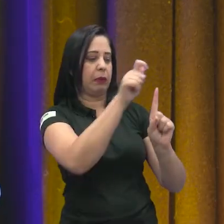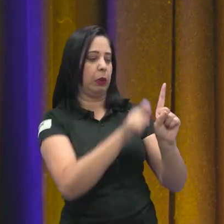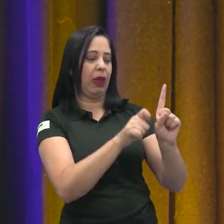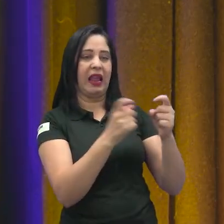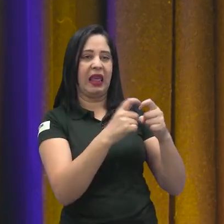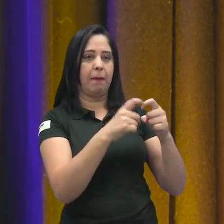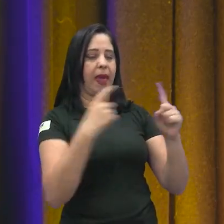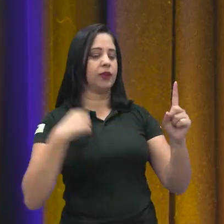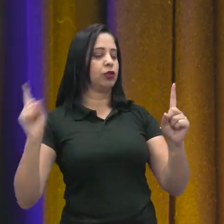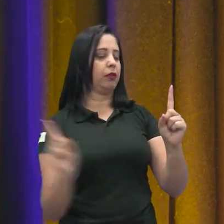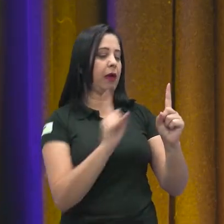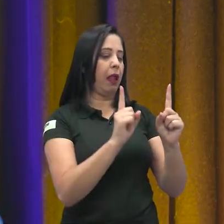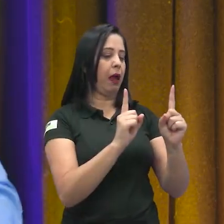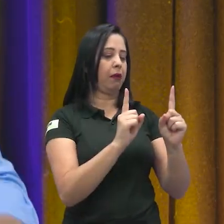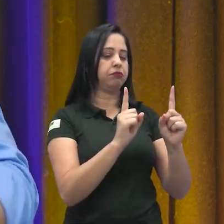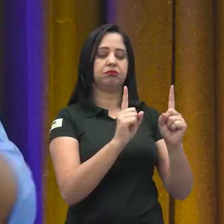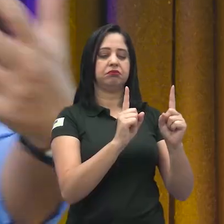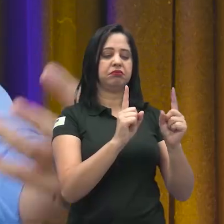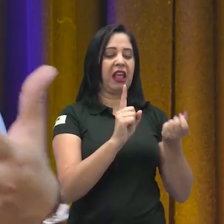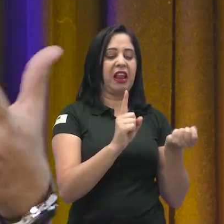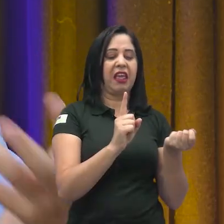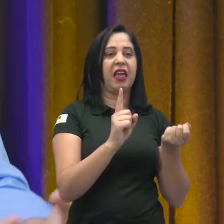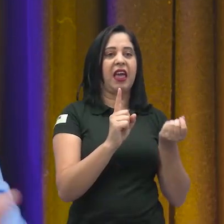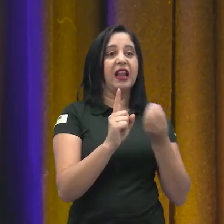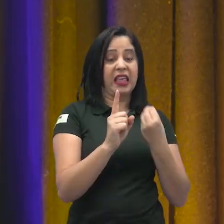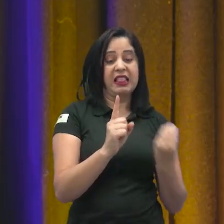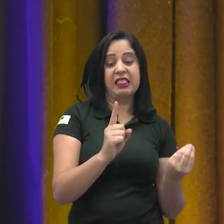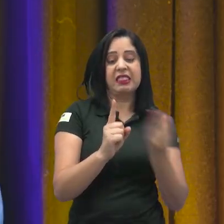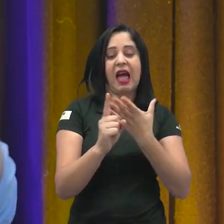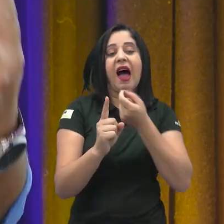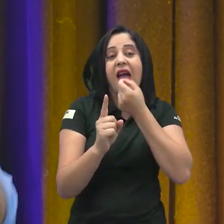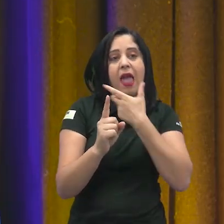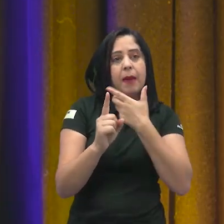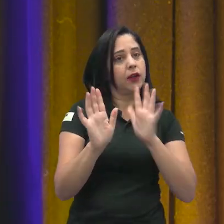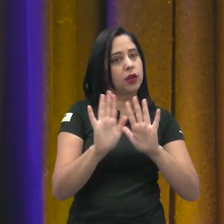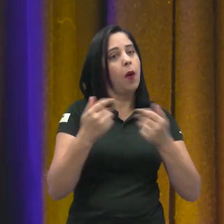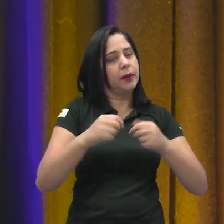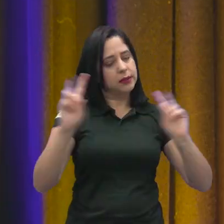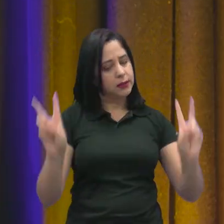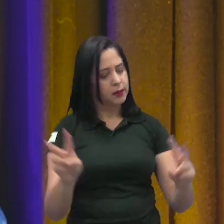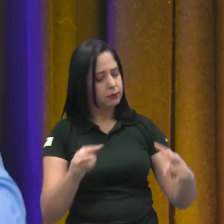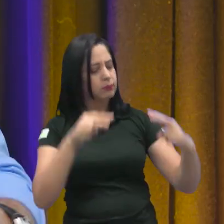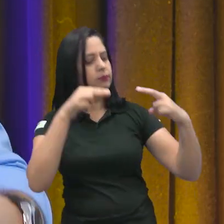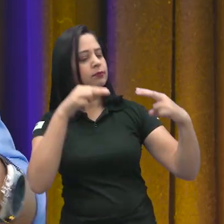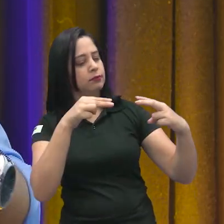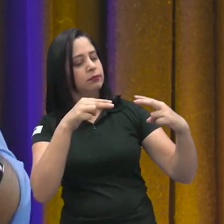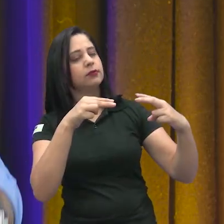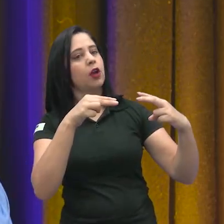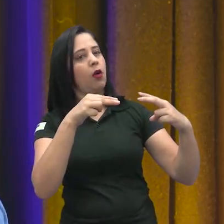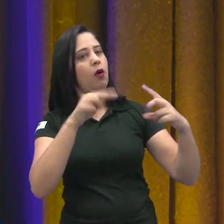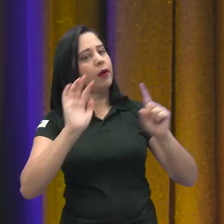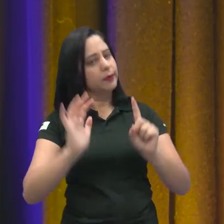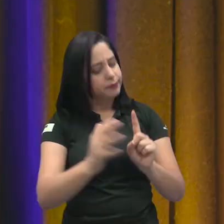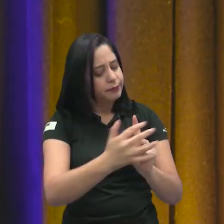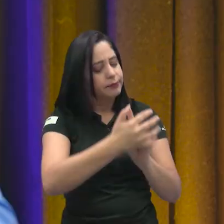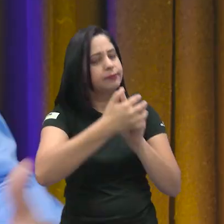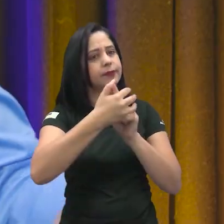ele prescrever um medicamento. É necessário ter essa troca, esse olhar, essa necessidade que a gente vem cada vez